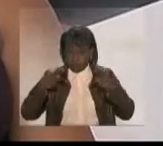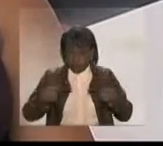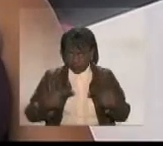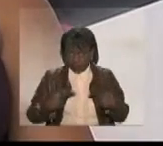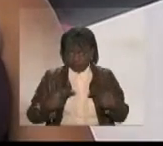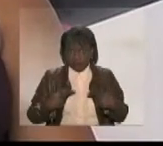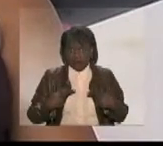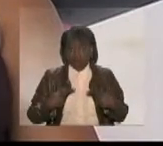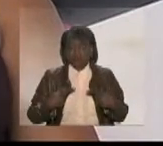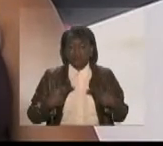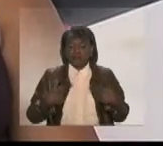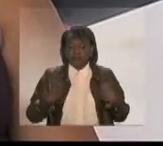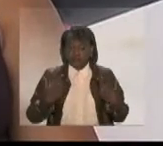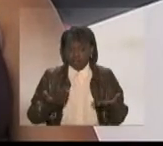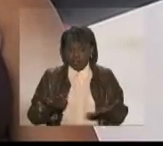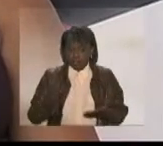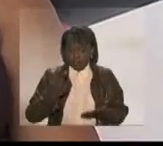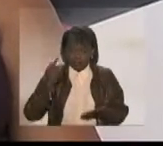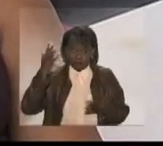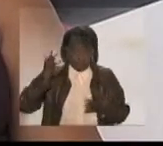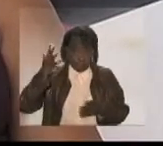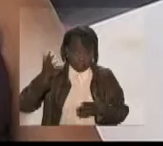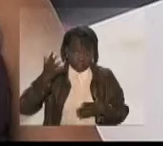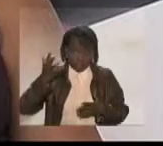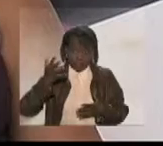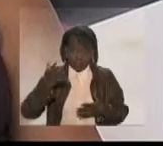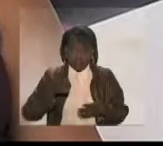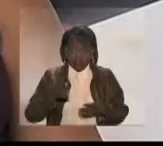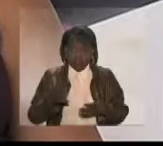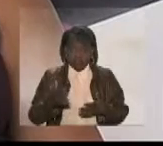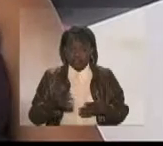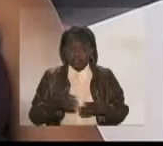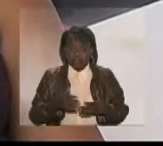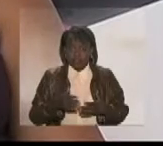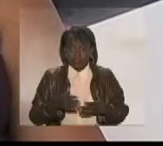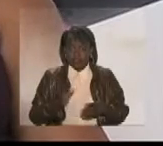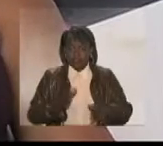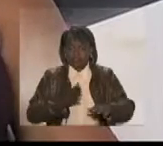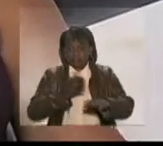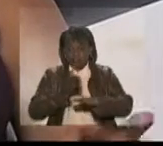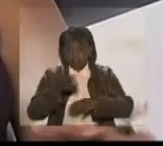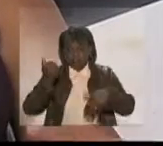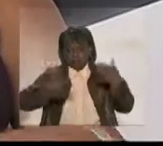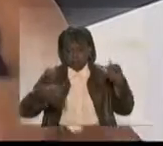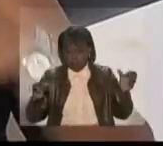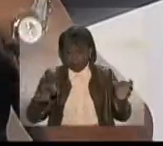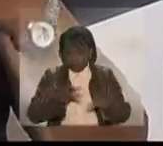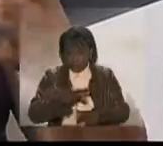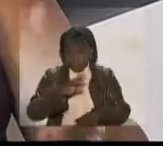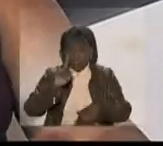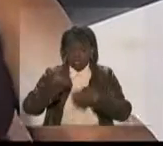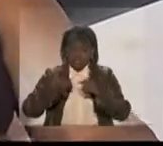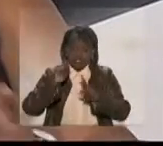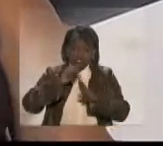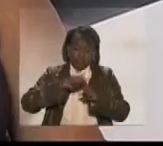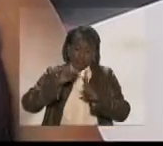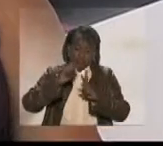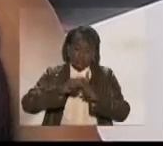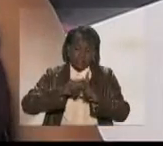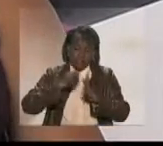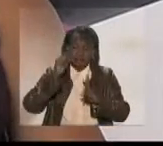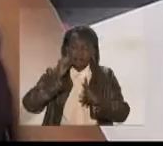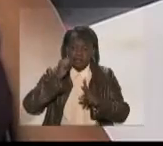humana. E uma dessas palestras, fui informada 2